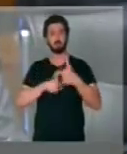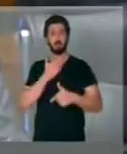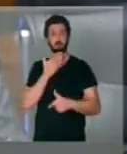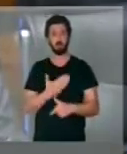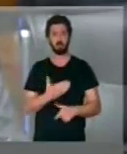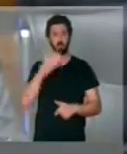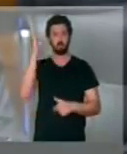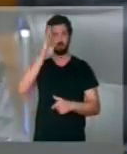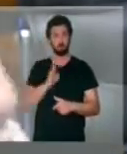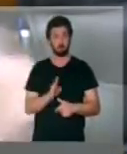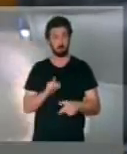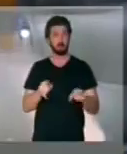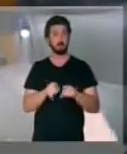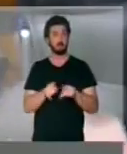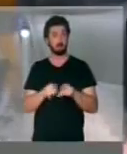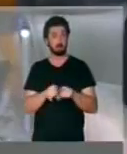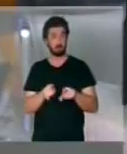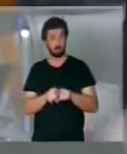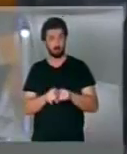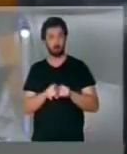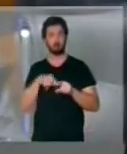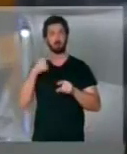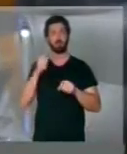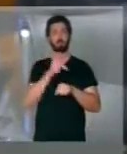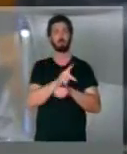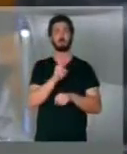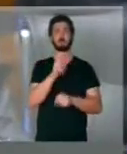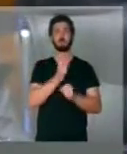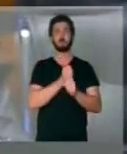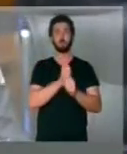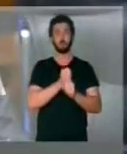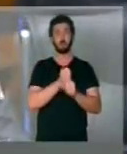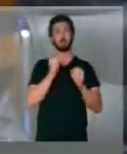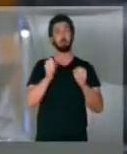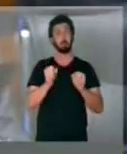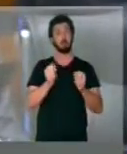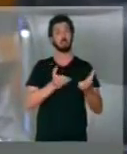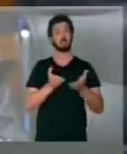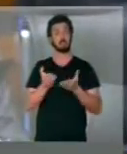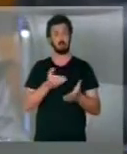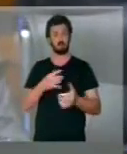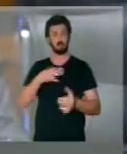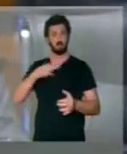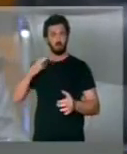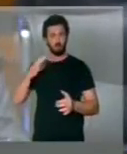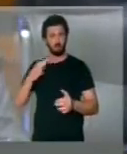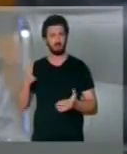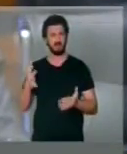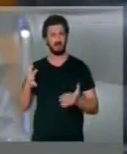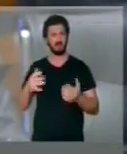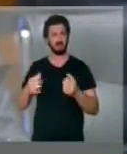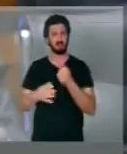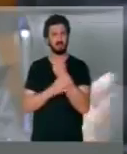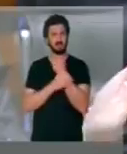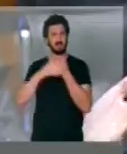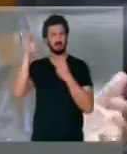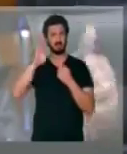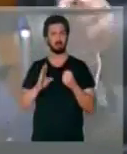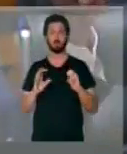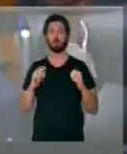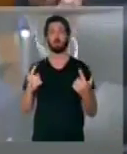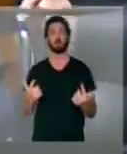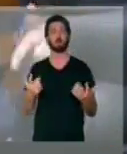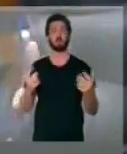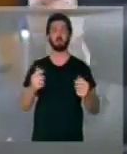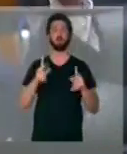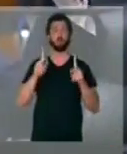ao país e vai para a inatividade e durante os 5 anos pode prestar serviço como voluntário à segurança nacional, é